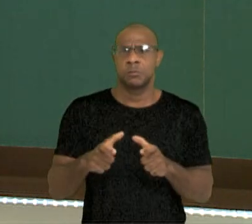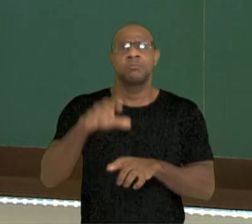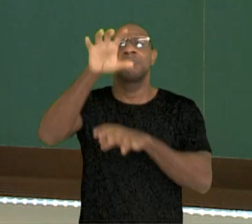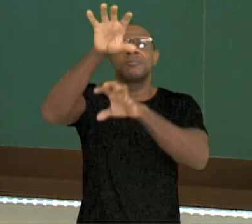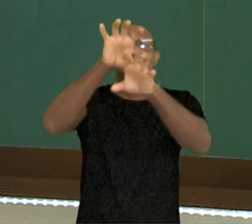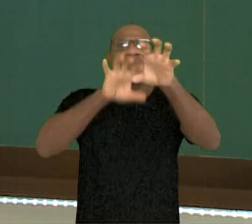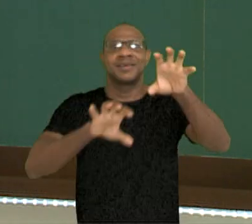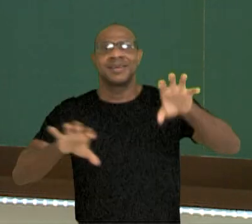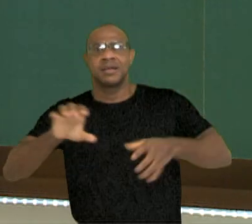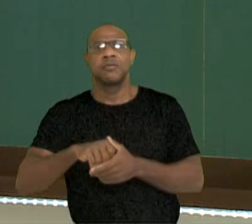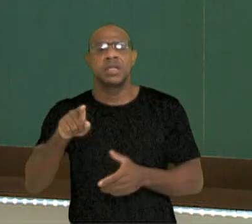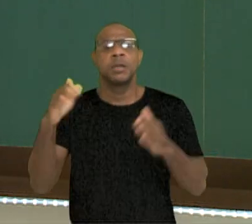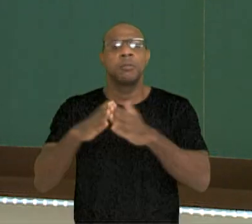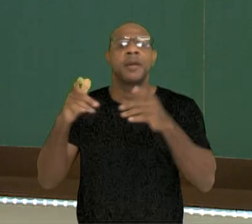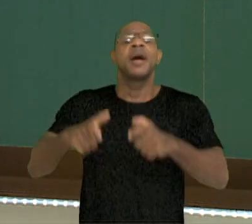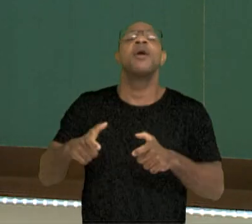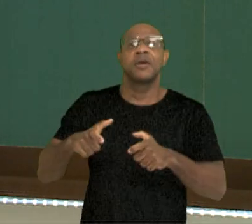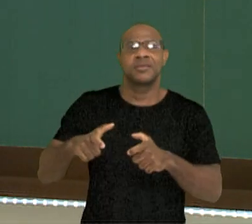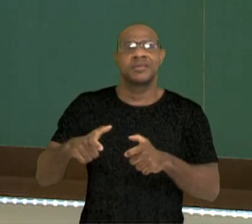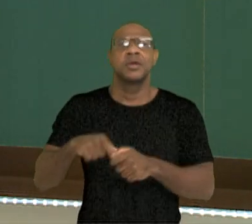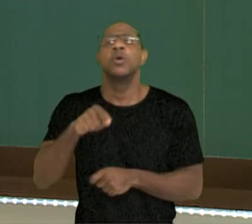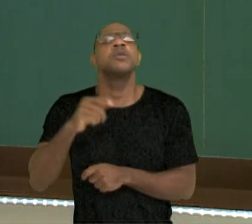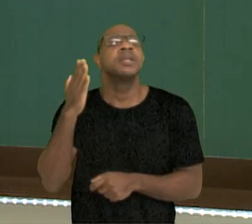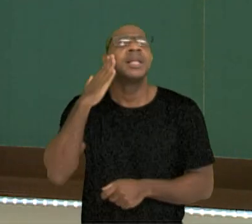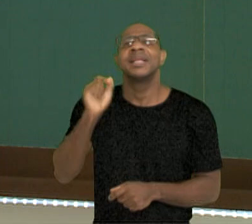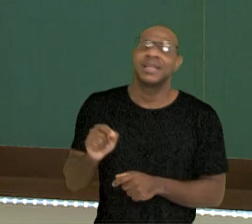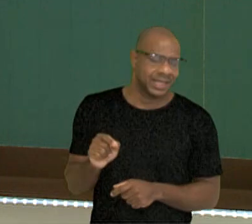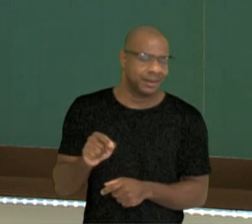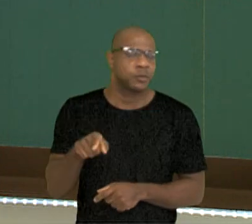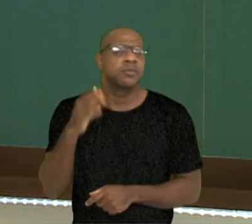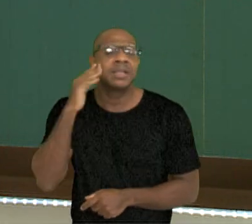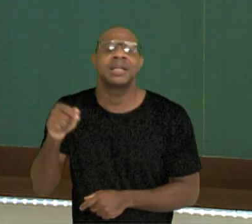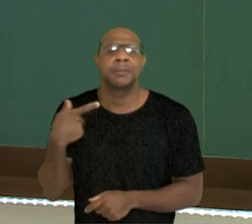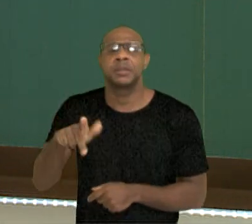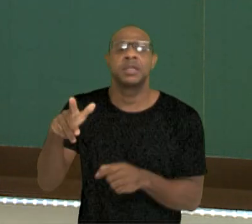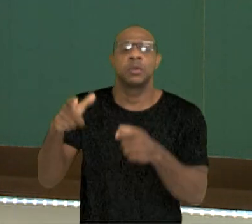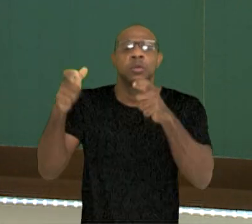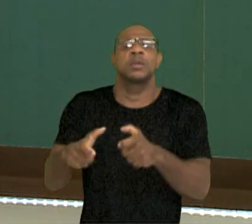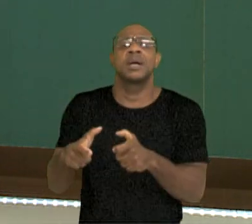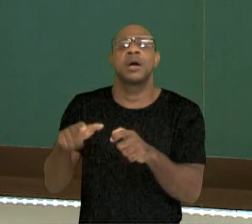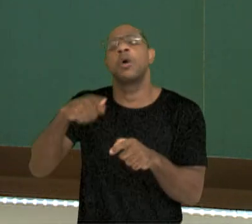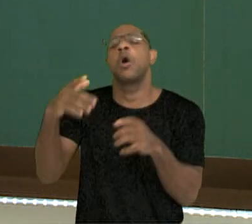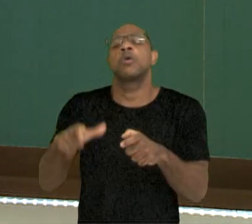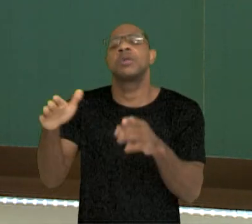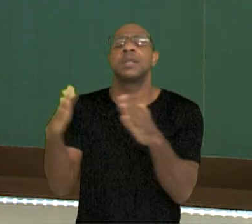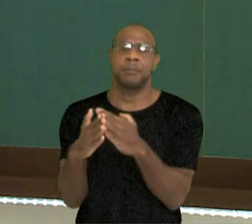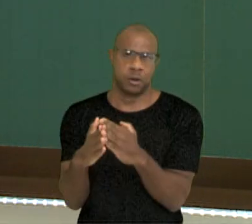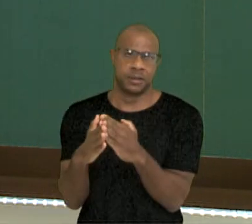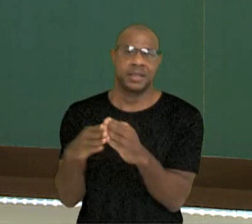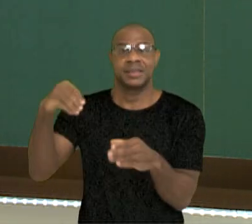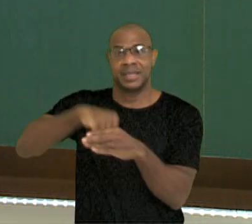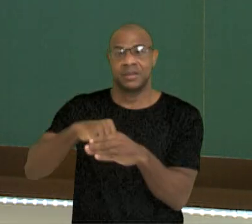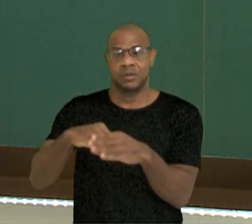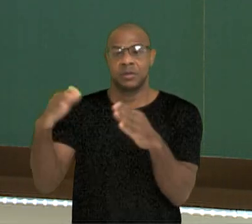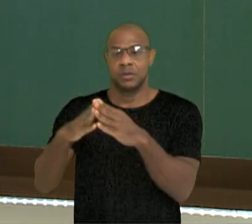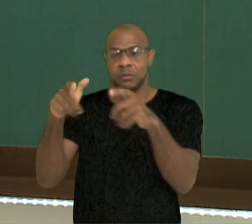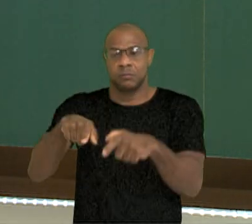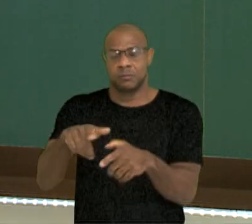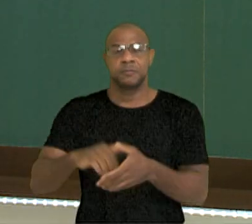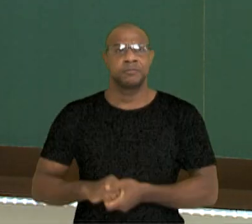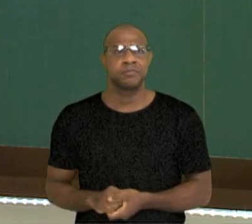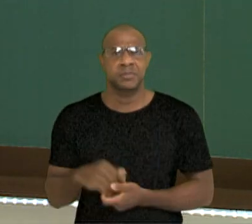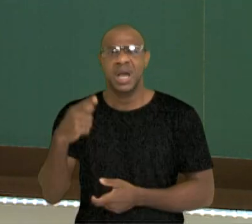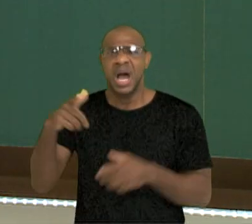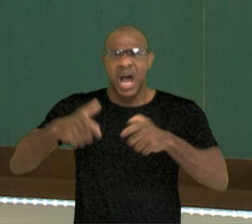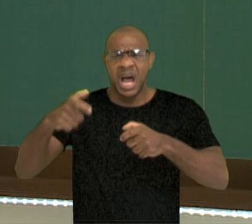mora em um determinado lugar que você sabe que fica no Brasil, né? Dentro deste território. Mas será que a cidade